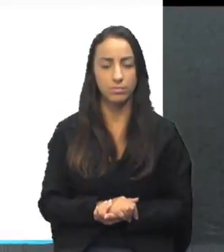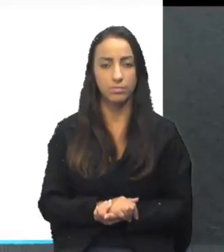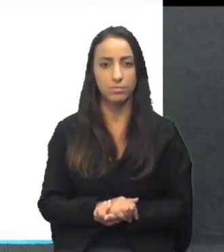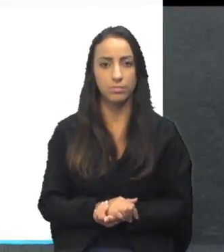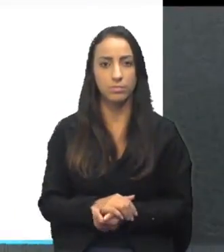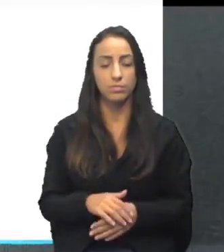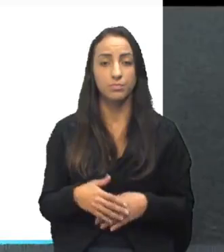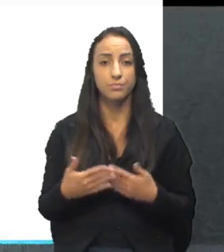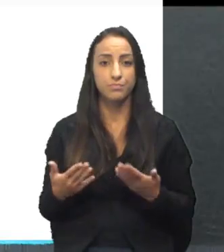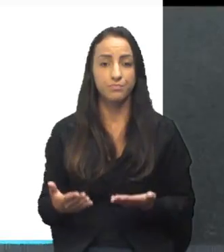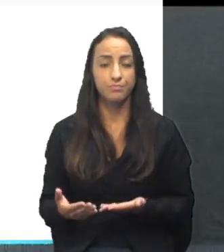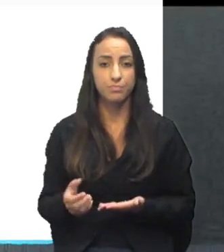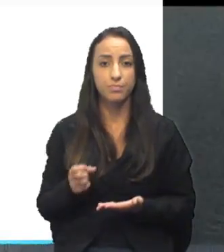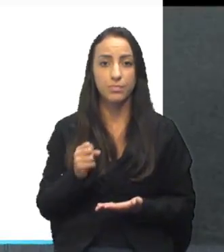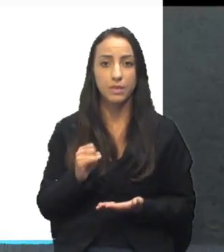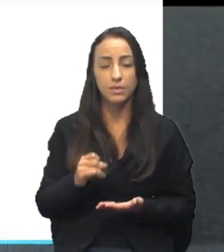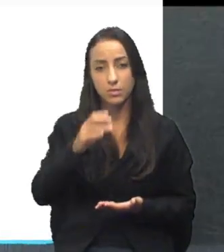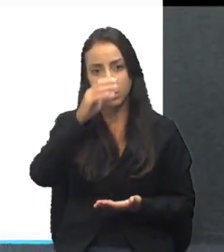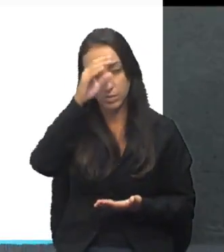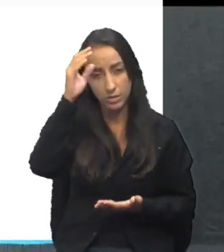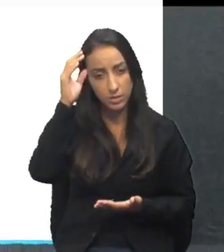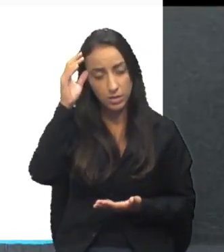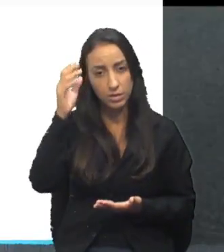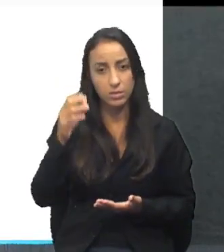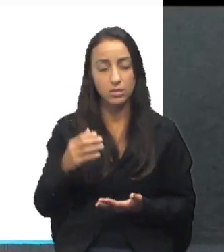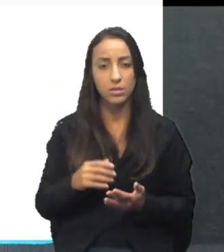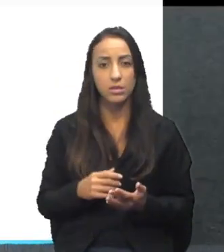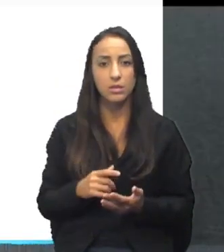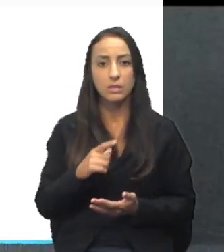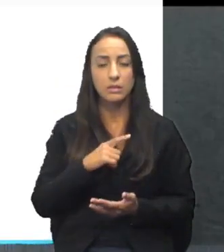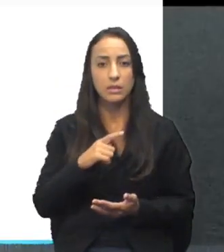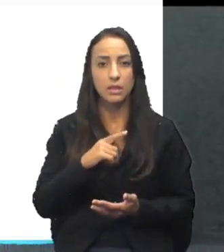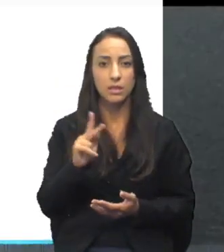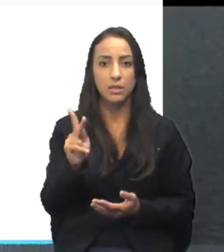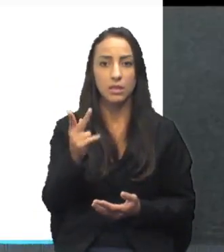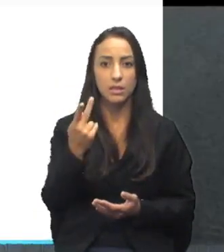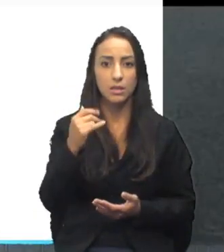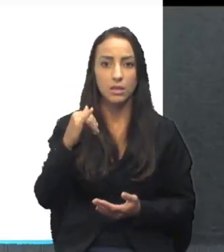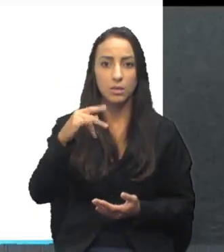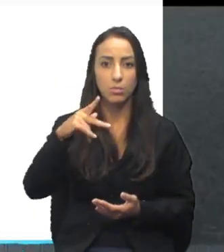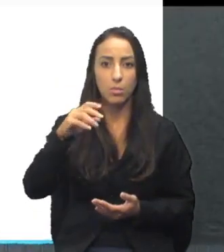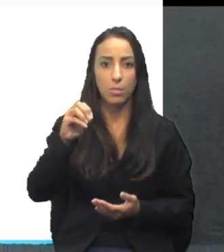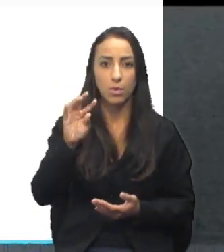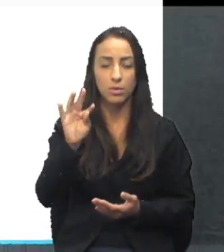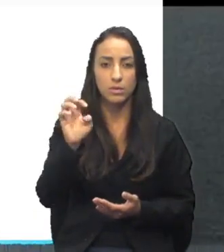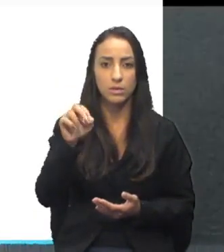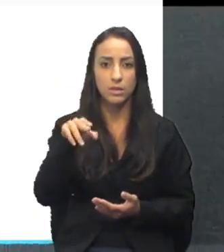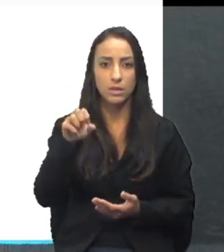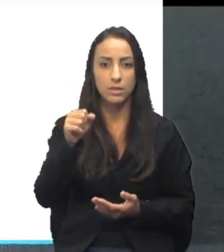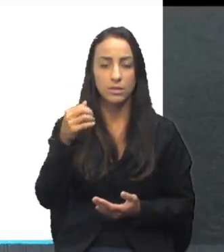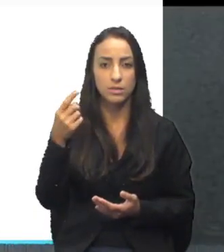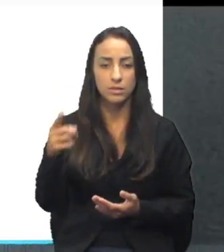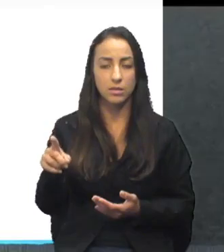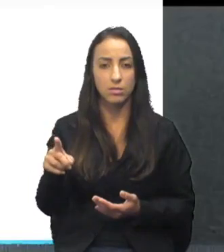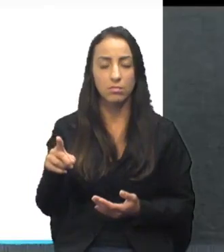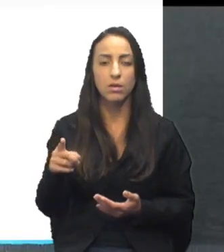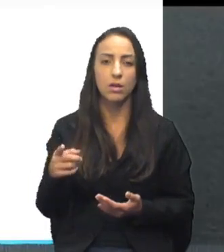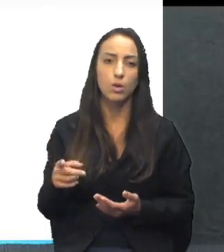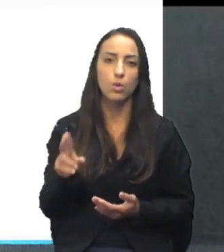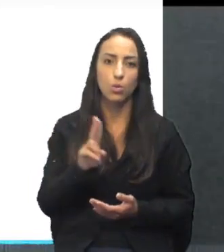o paciente apresenta uma hipotensão, ou seja, queda da pressão arterial,